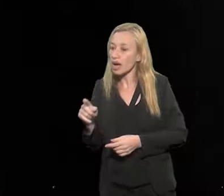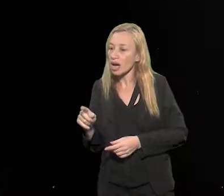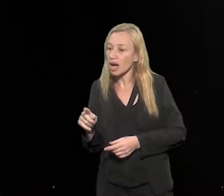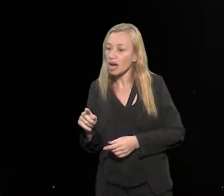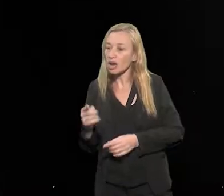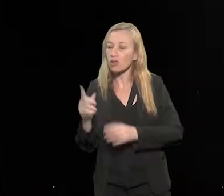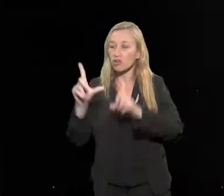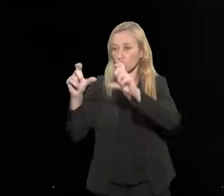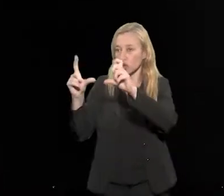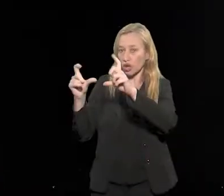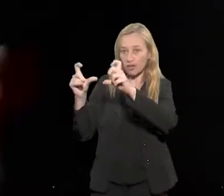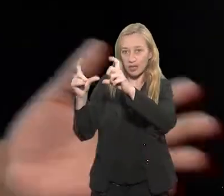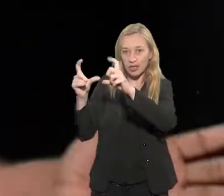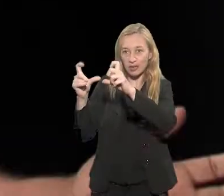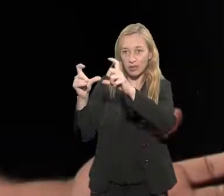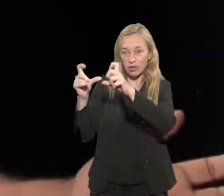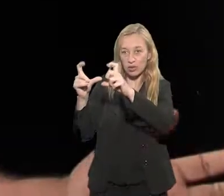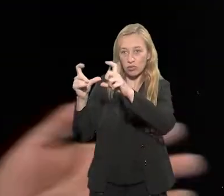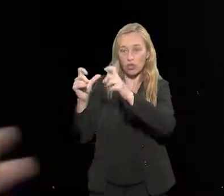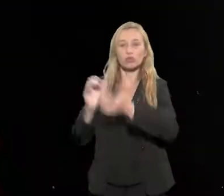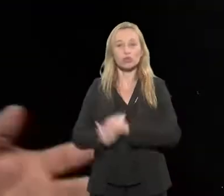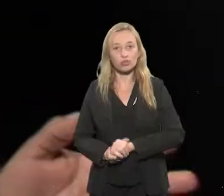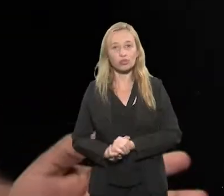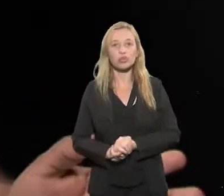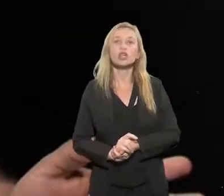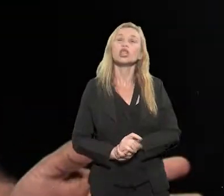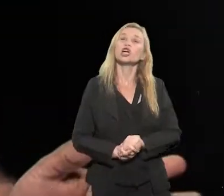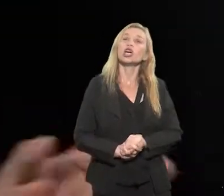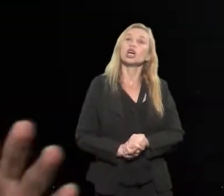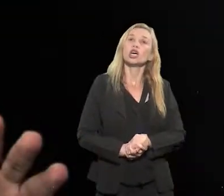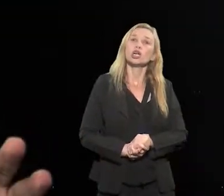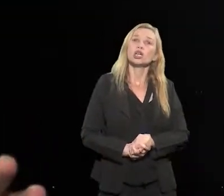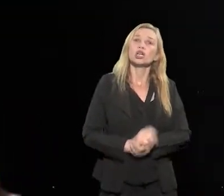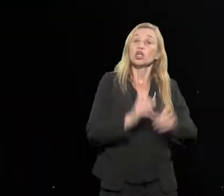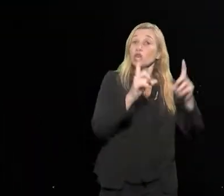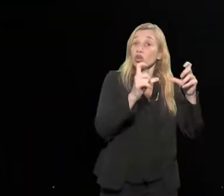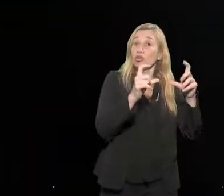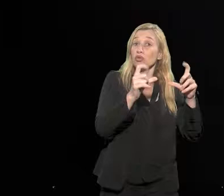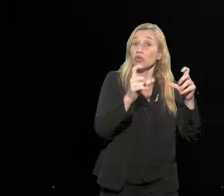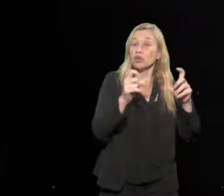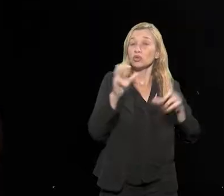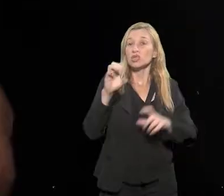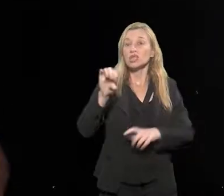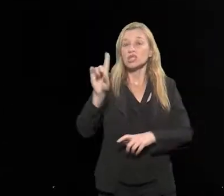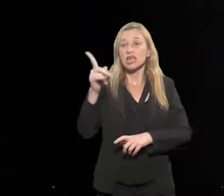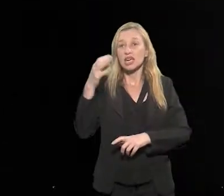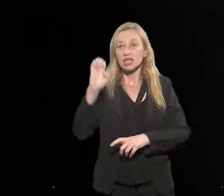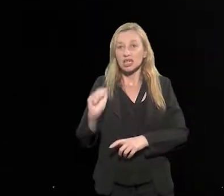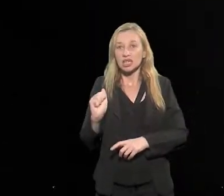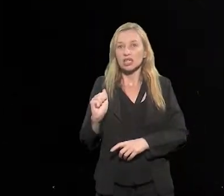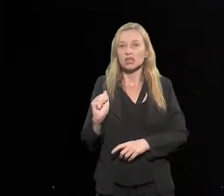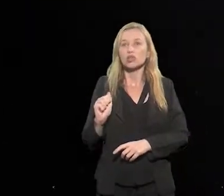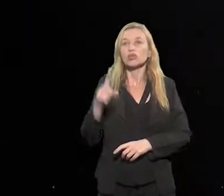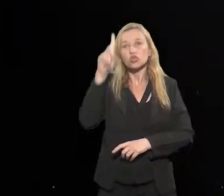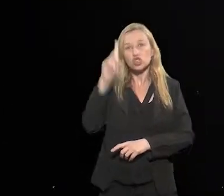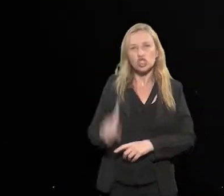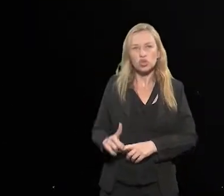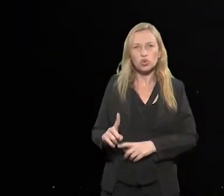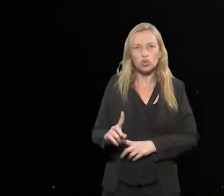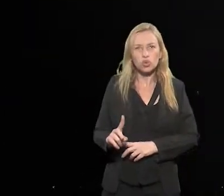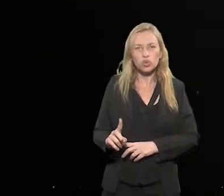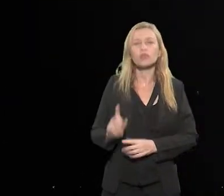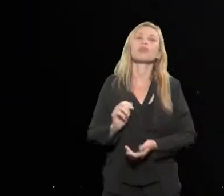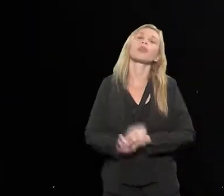de fotografia. Eu fazia foto de produto e foto de cena, que é diretor ainda da